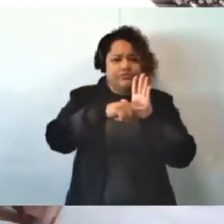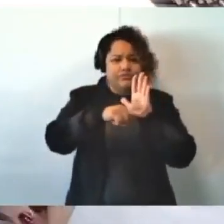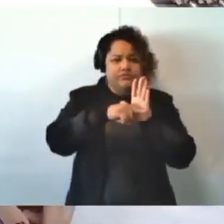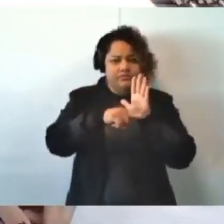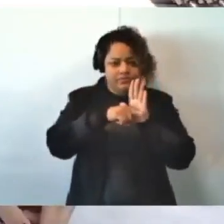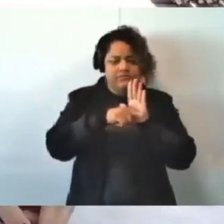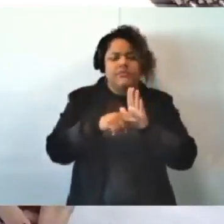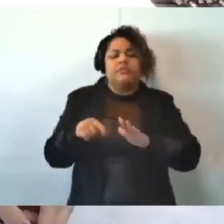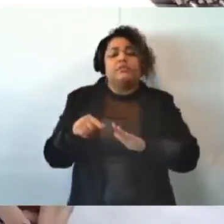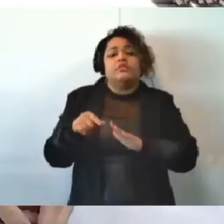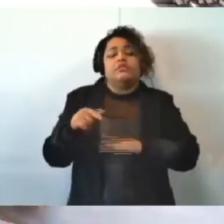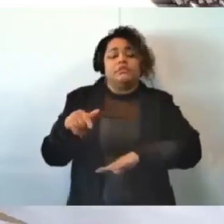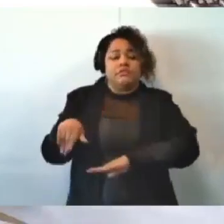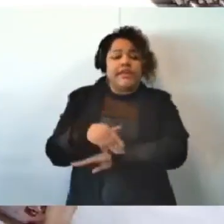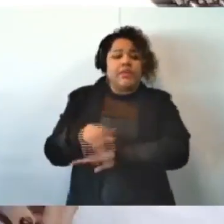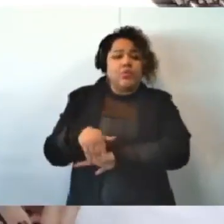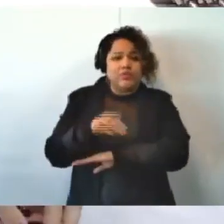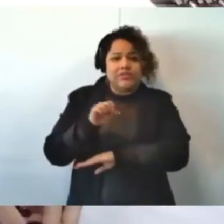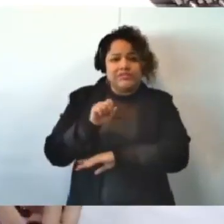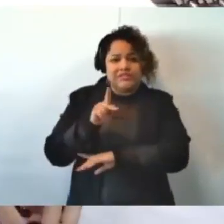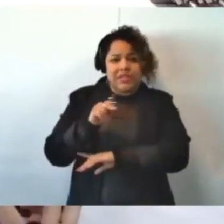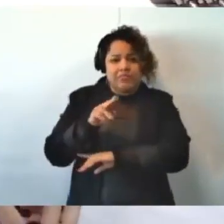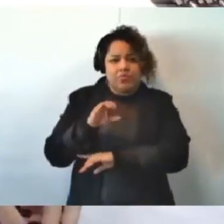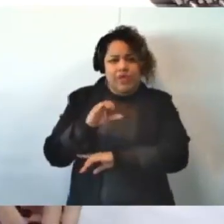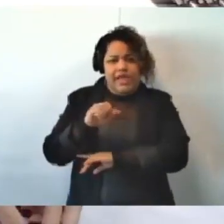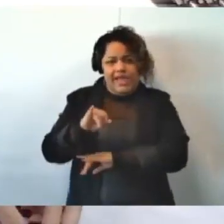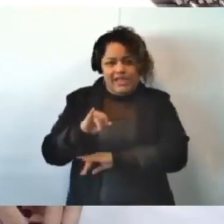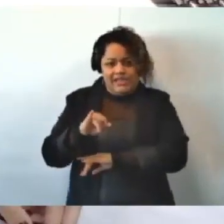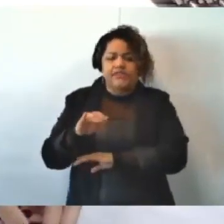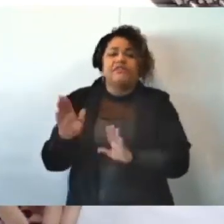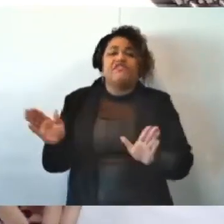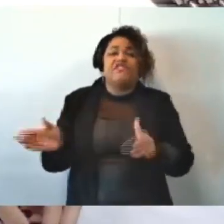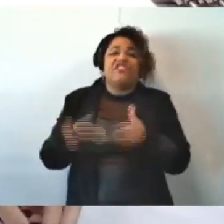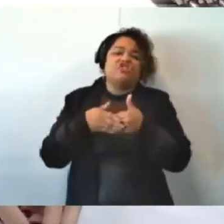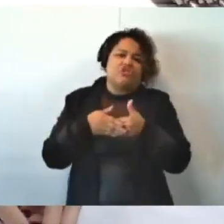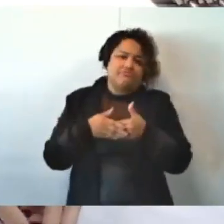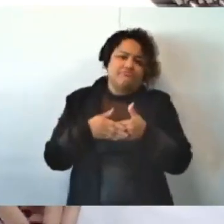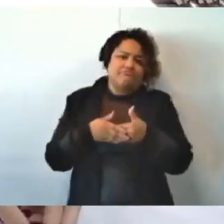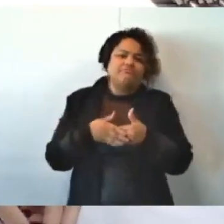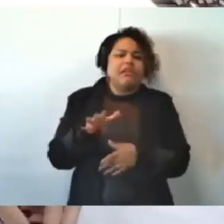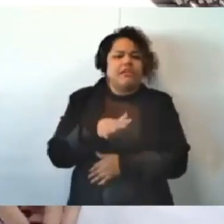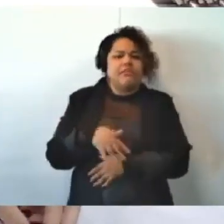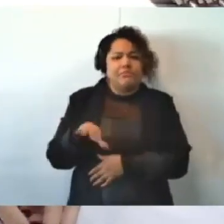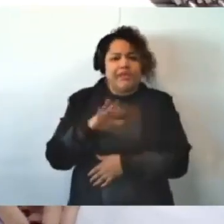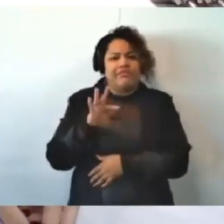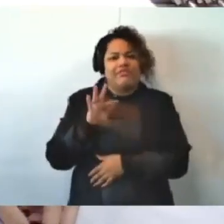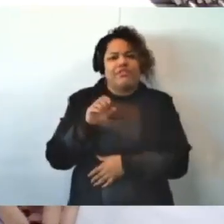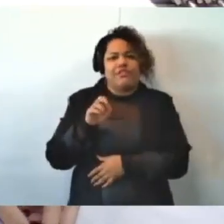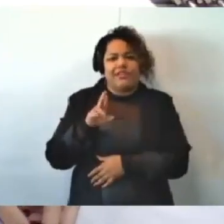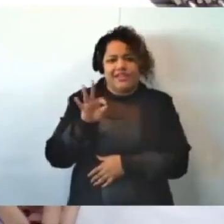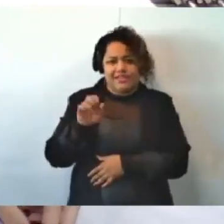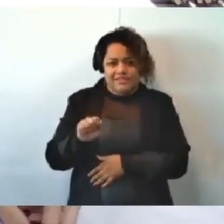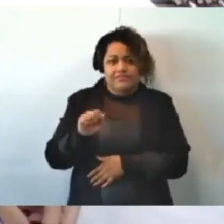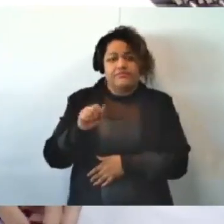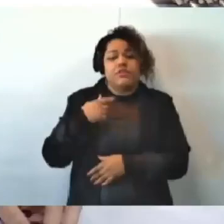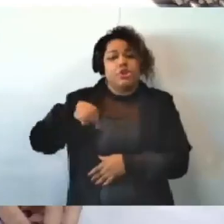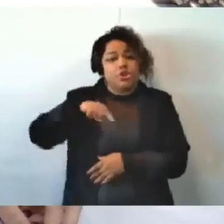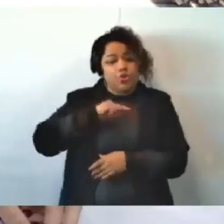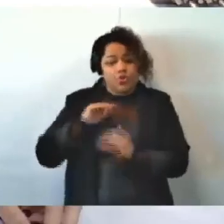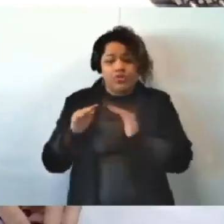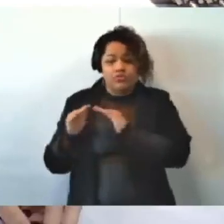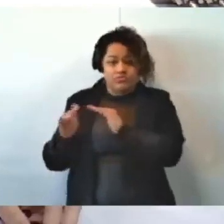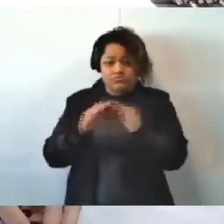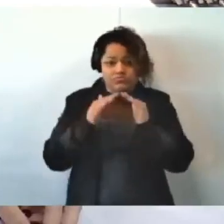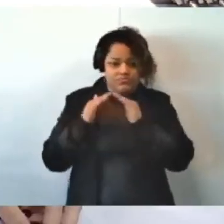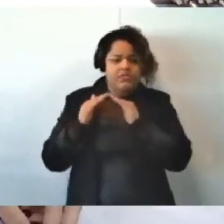bairro Floresta. Como moradores e comerciantes desta comunidade, estamos profundamente preocupados, agora